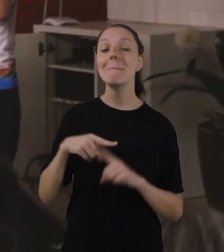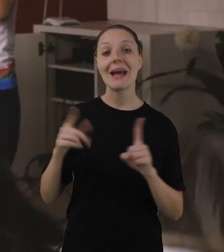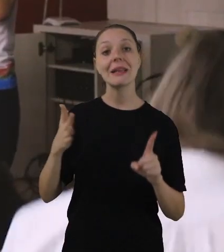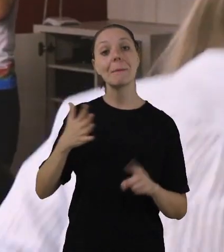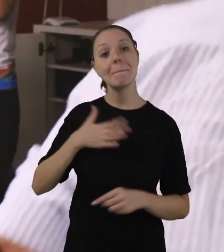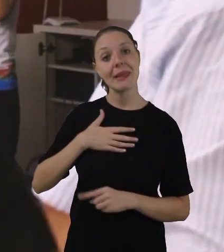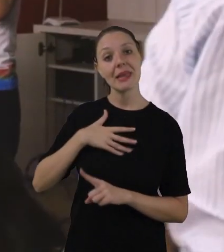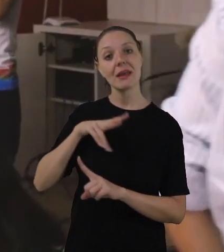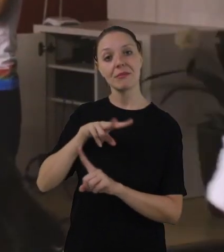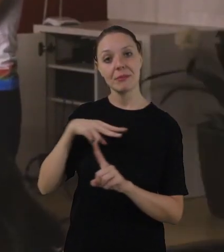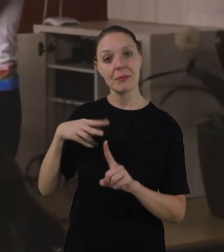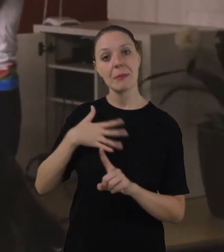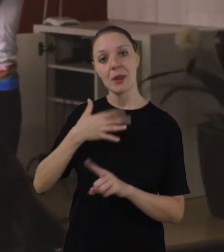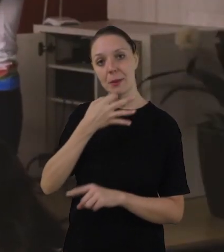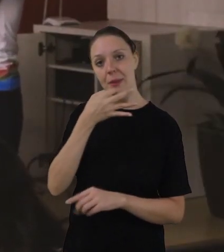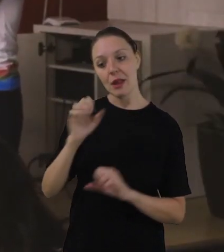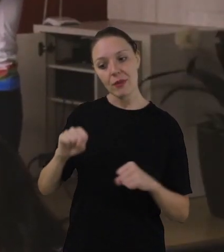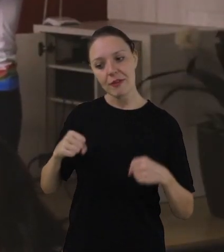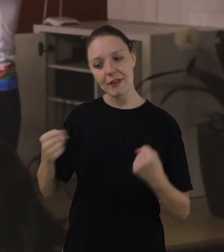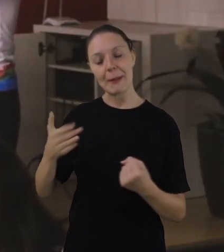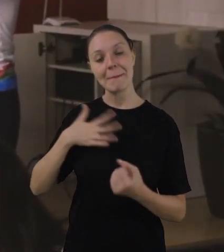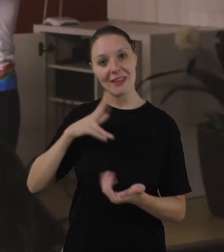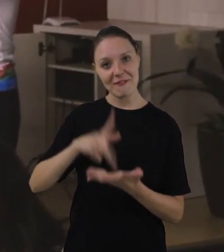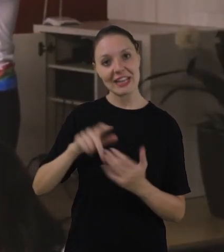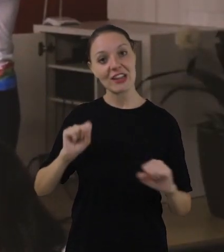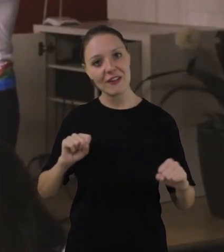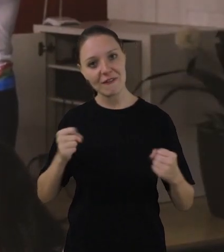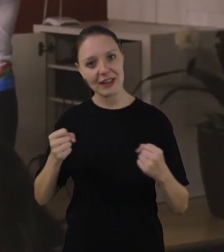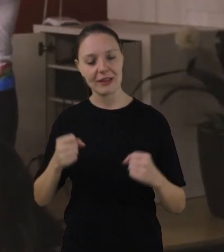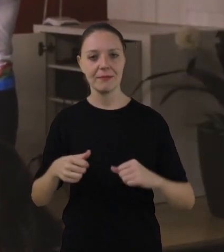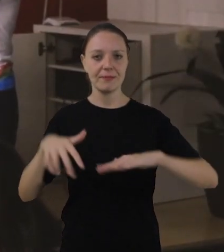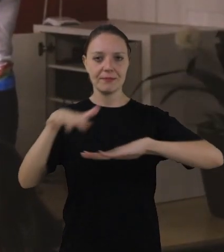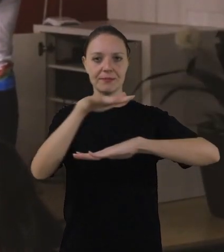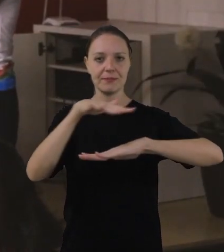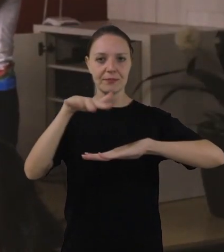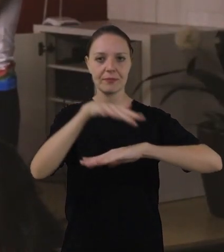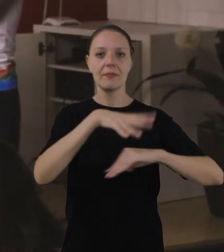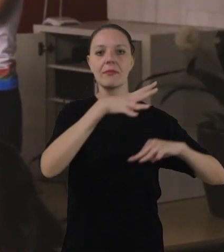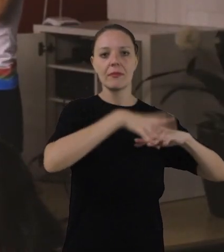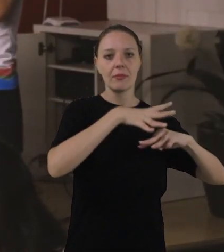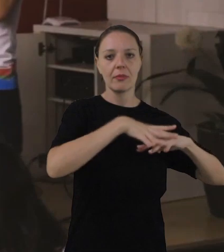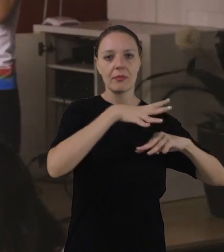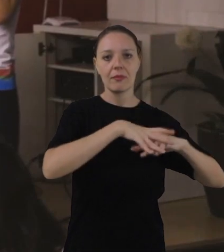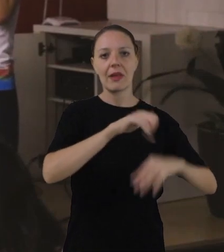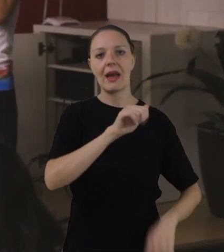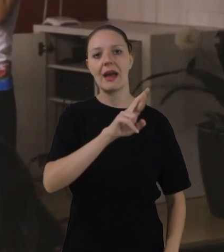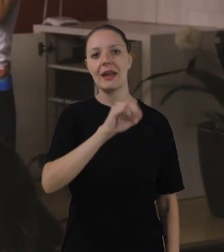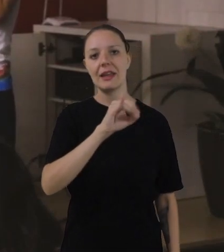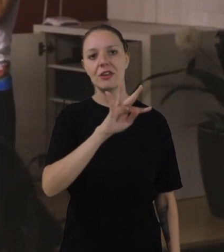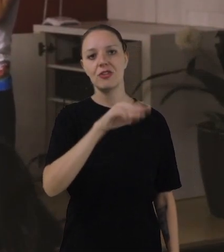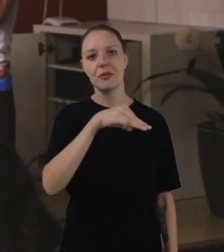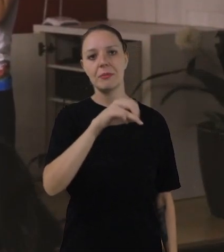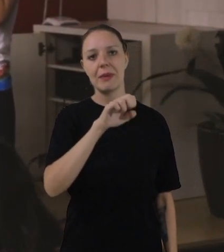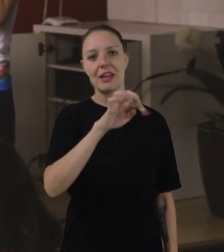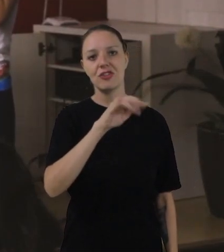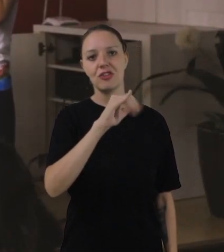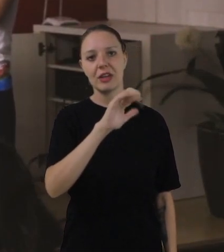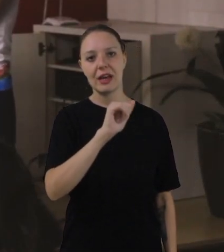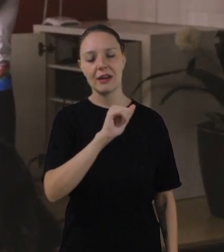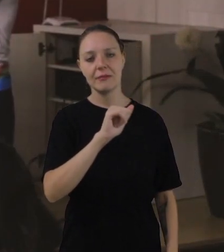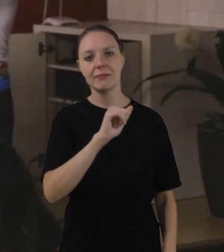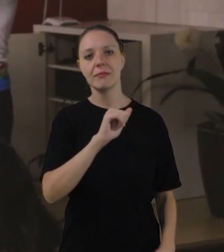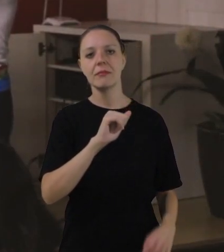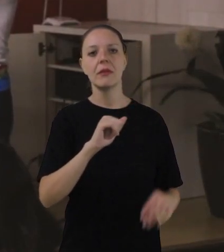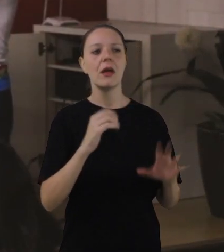discussão, mas defender o teu ponto de vista, né? Defender a tua verdade. E as superiores eram a aritmética,